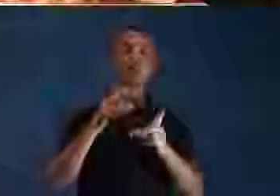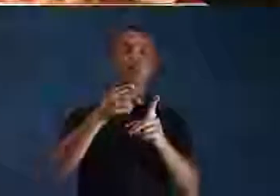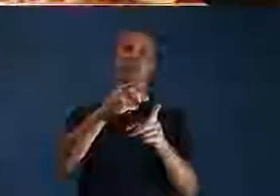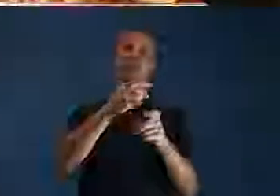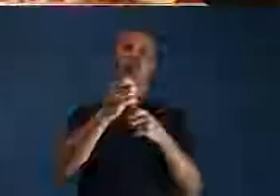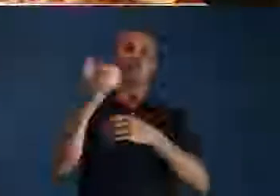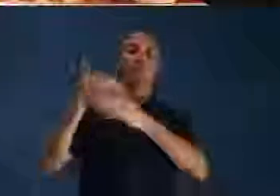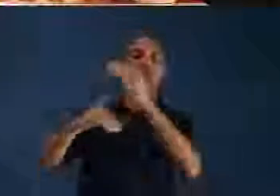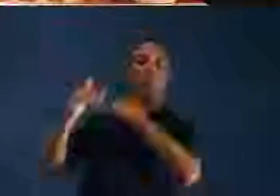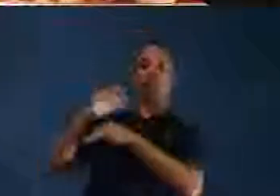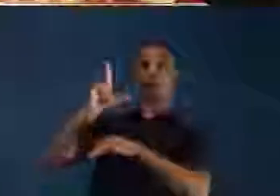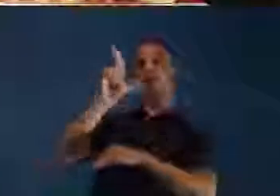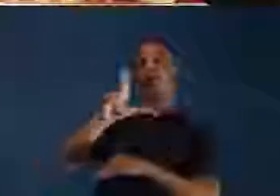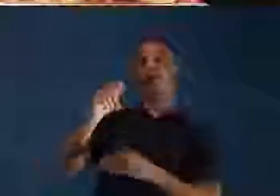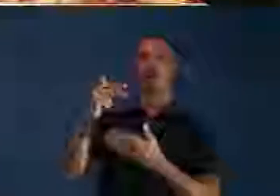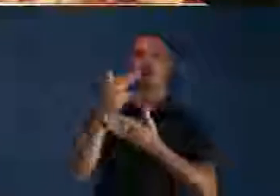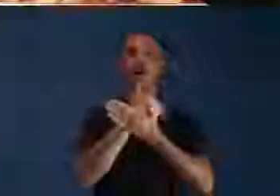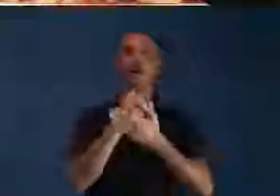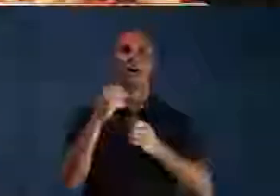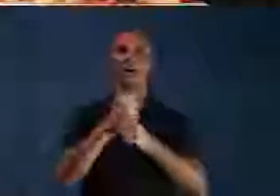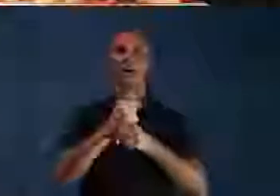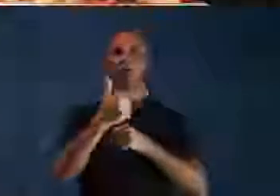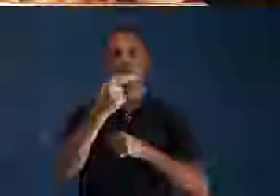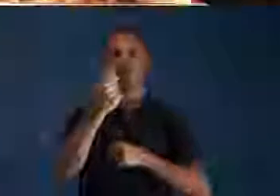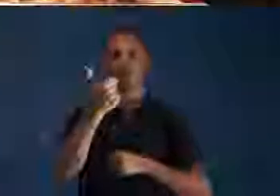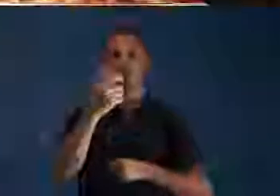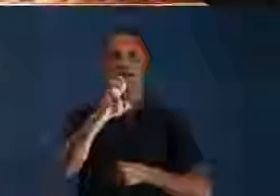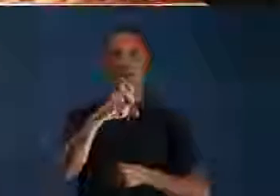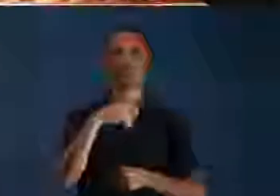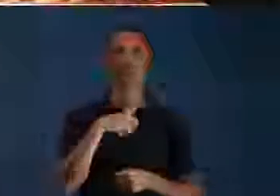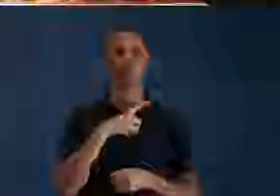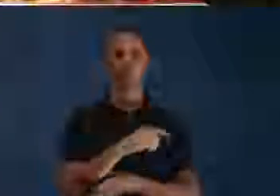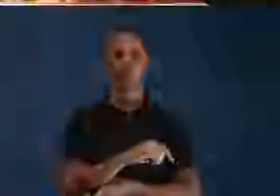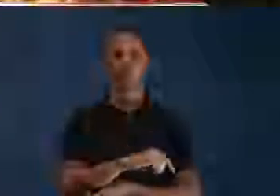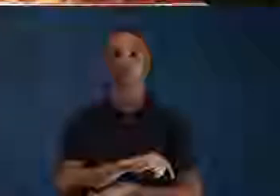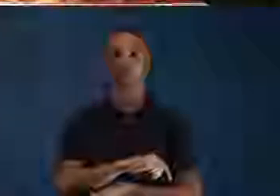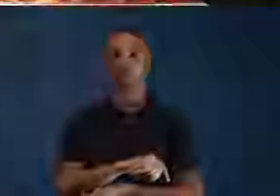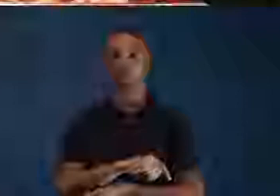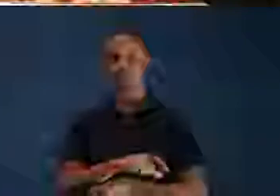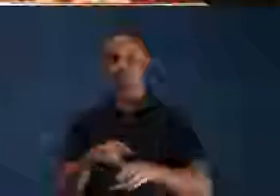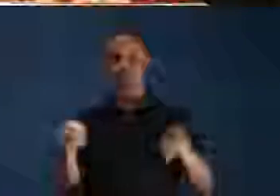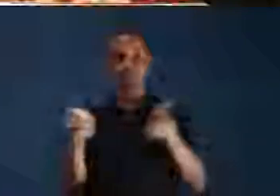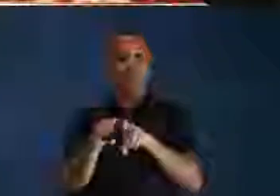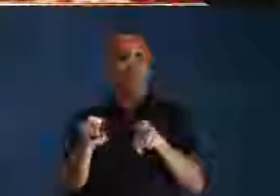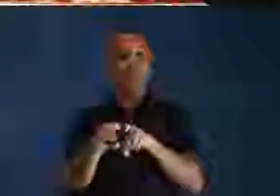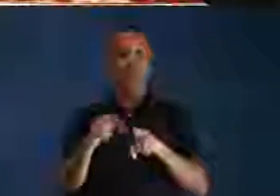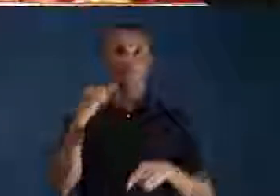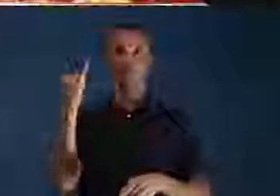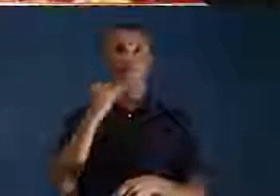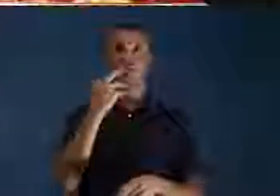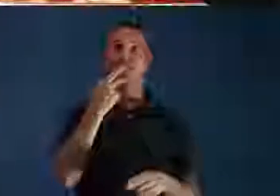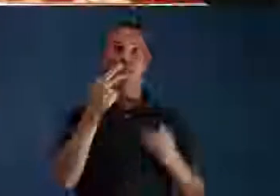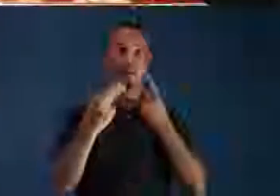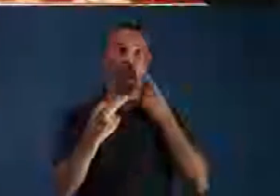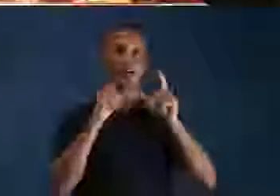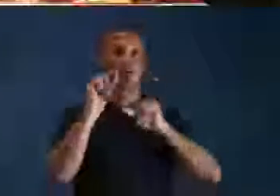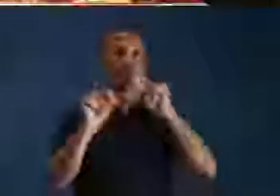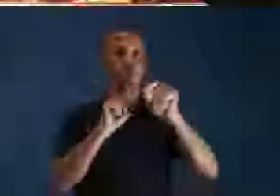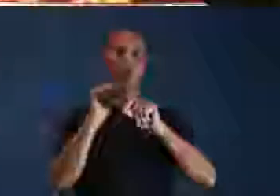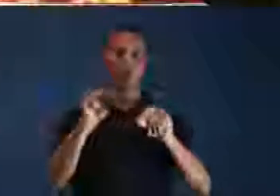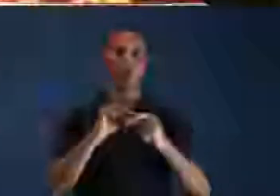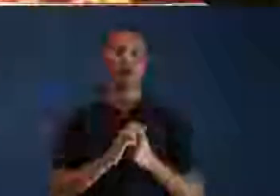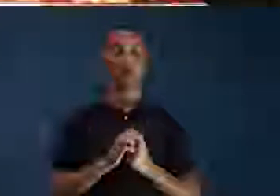Literatura e nas Artes, de 2015. É também indispensável mencionar